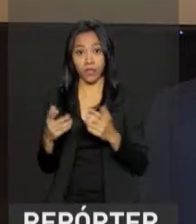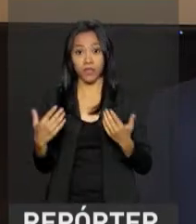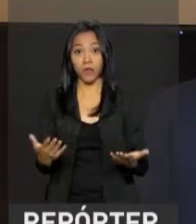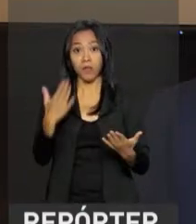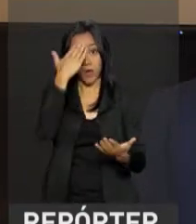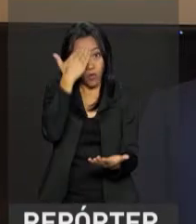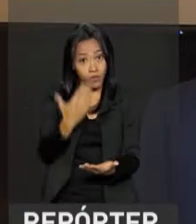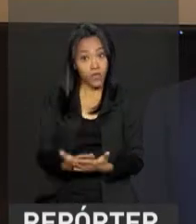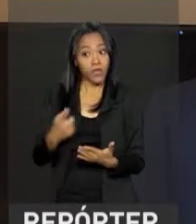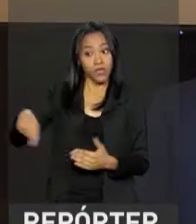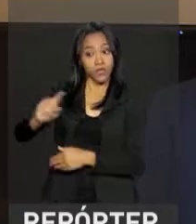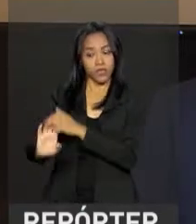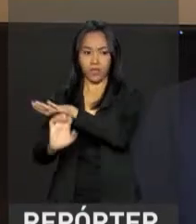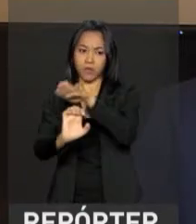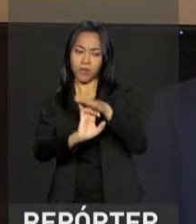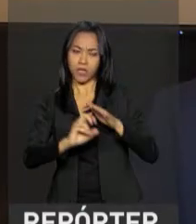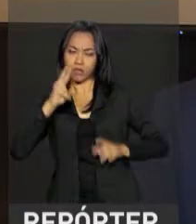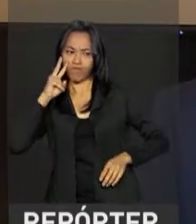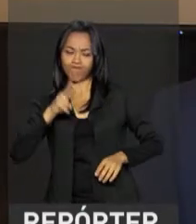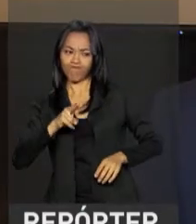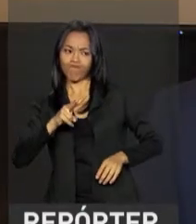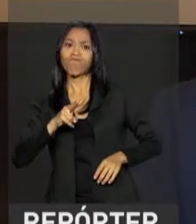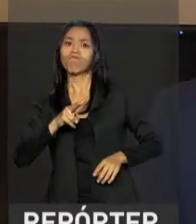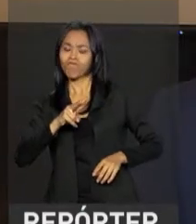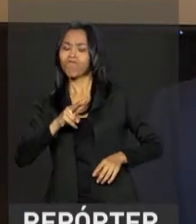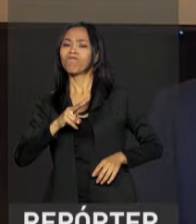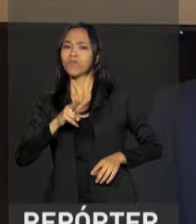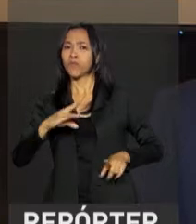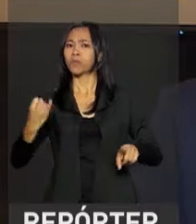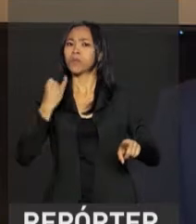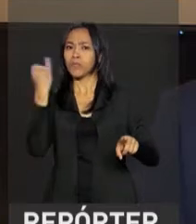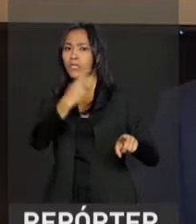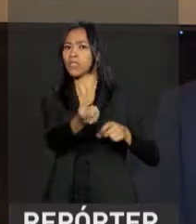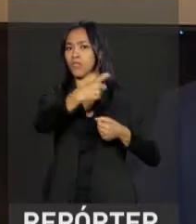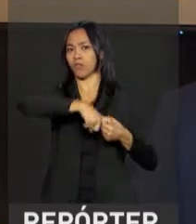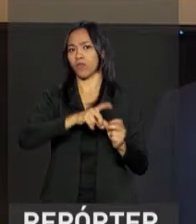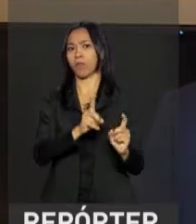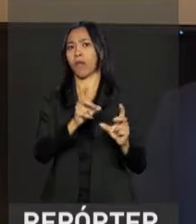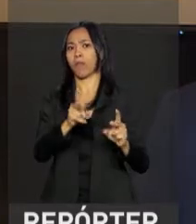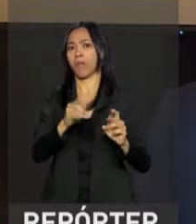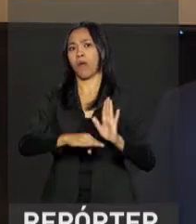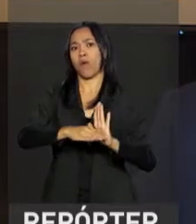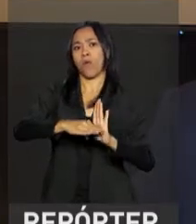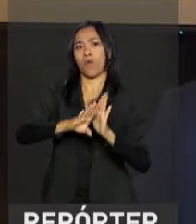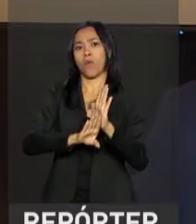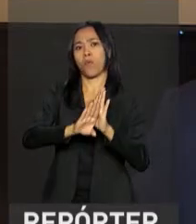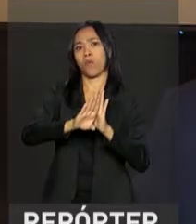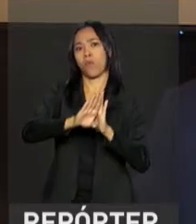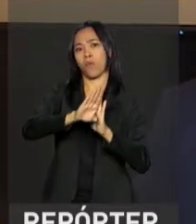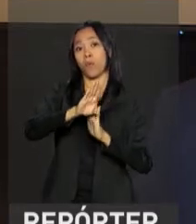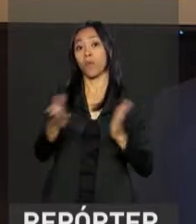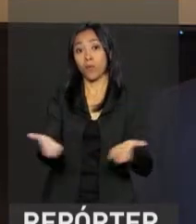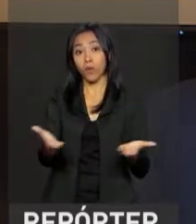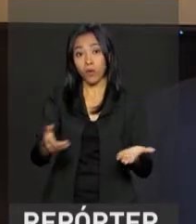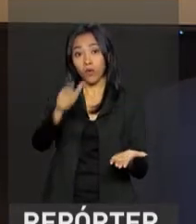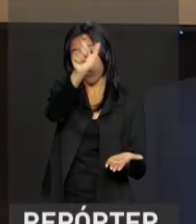confiança do empresário, esse resgate das vendas foi fundamental. Então a gente pode dizer que a confiança do empresário